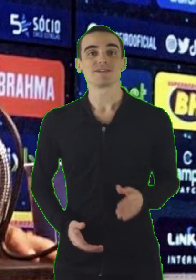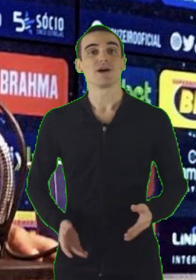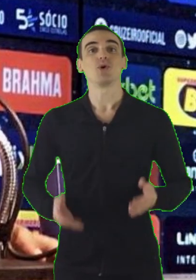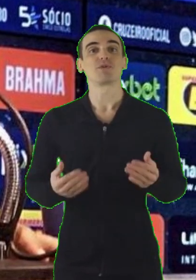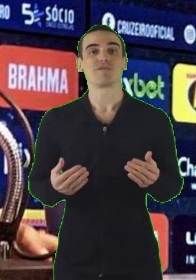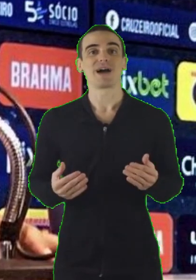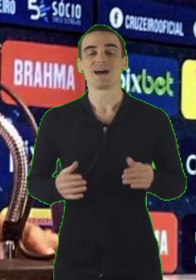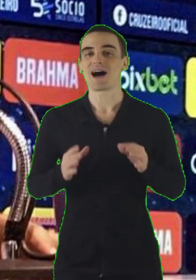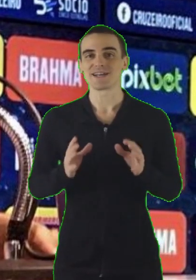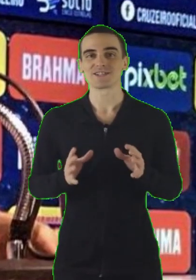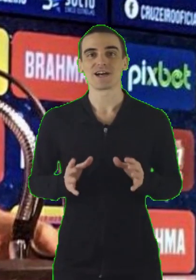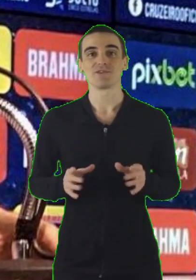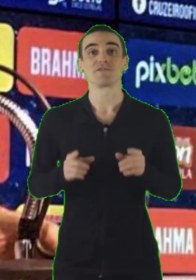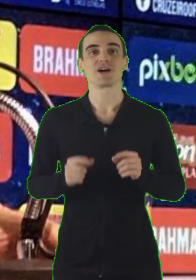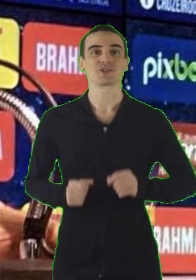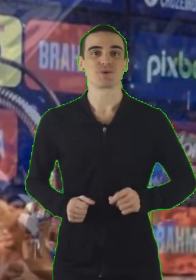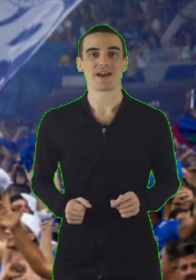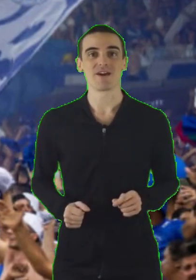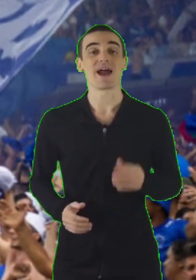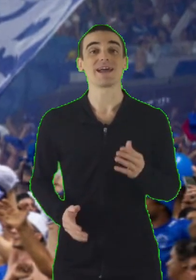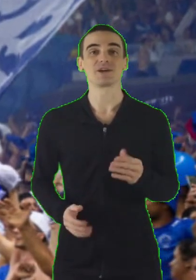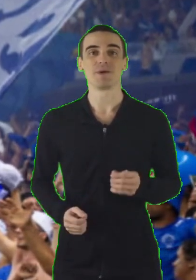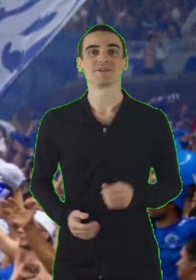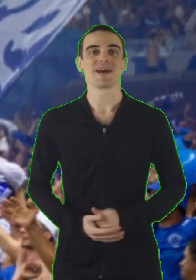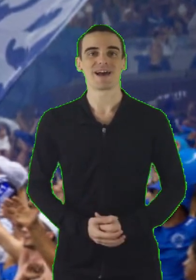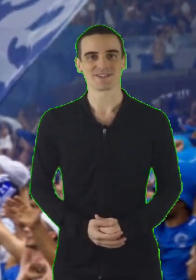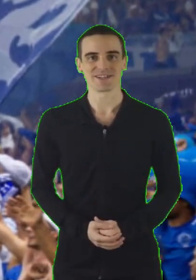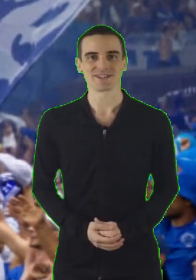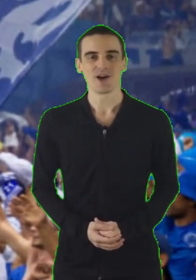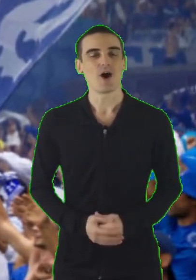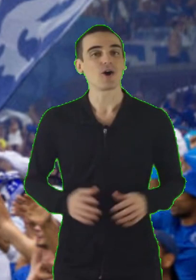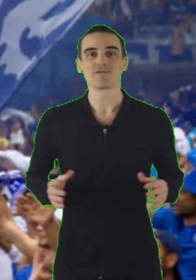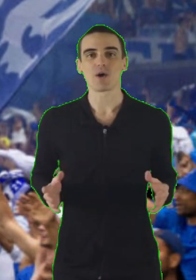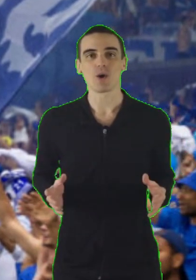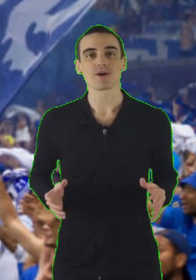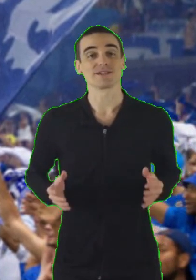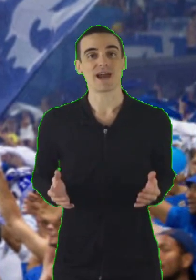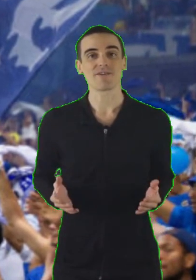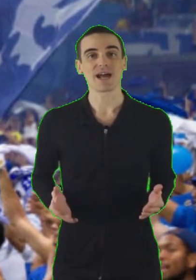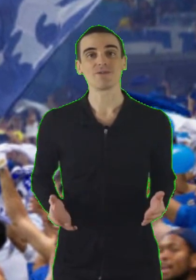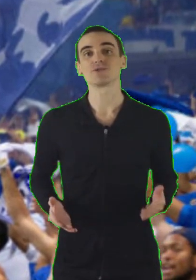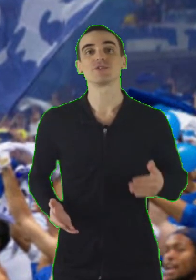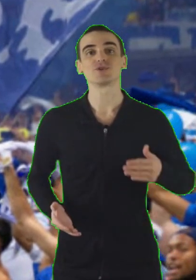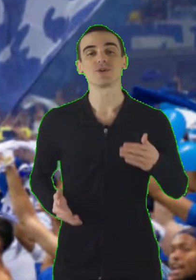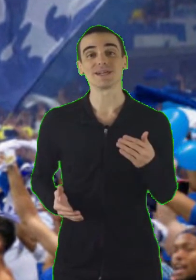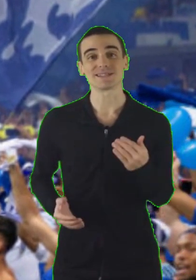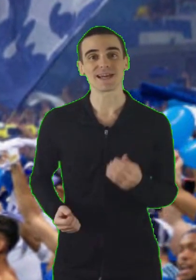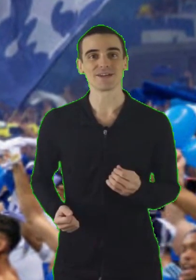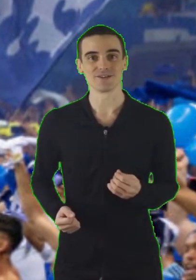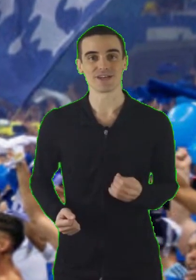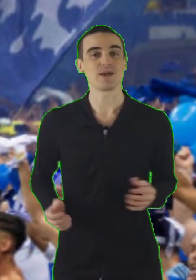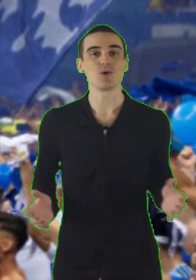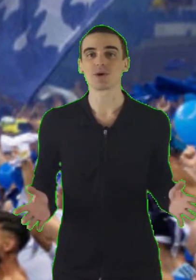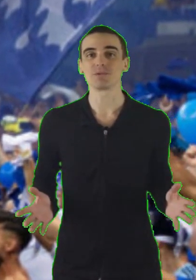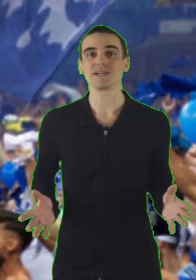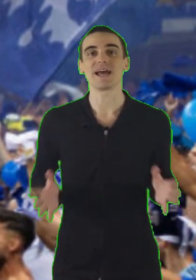agrada a diretoria e comissão técnica do Cabuloso para não perder as últimas notícias do Cruzeiro em primeira mão é muito importante que você deixe seu like